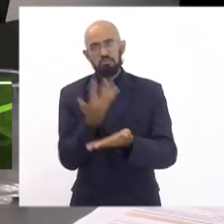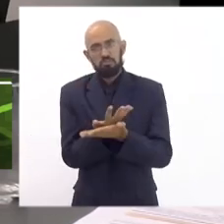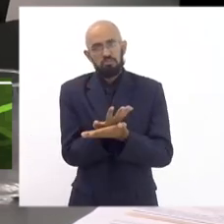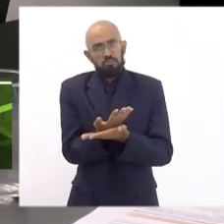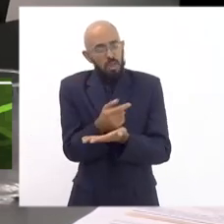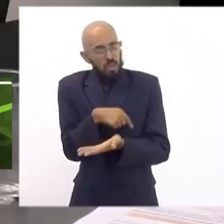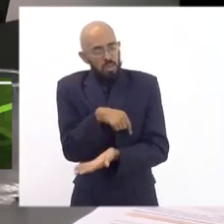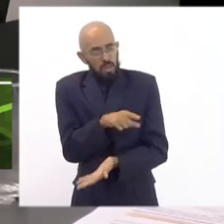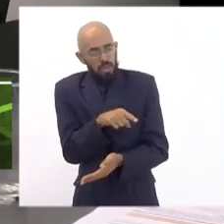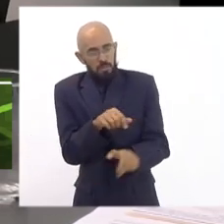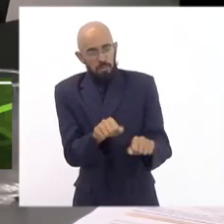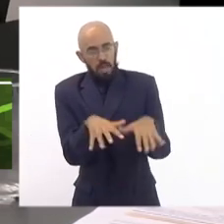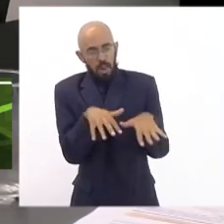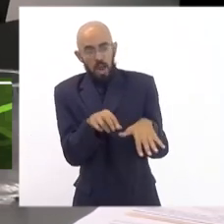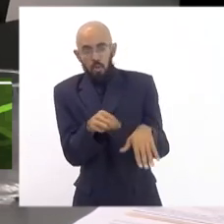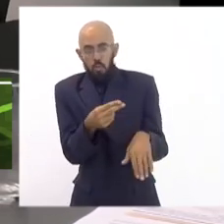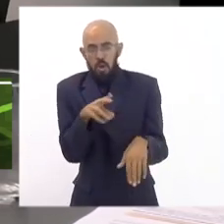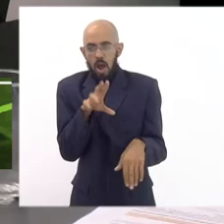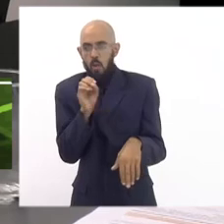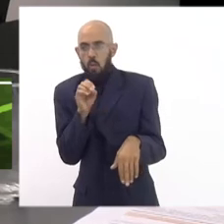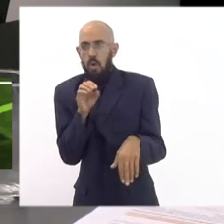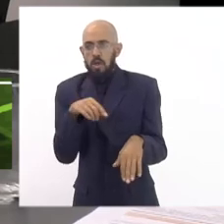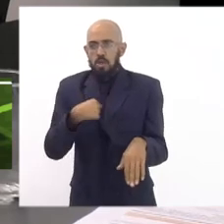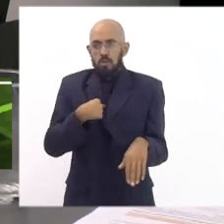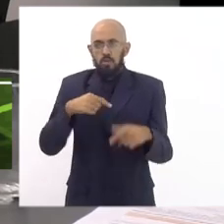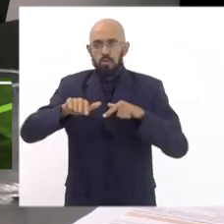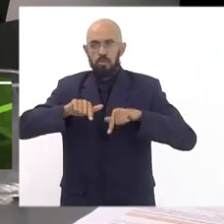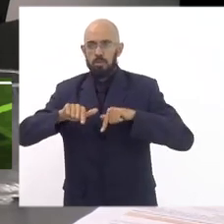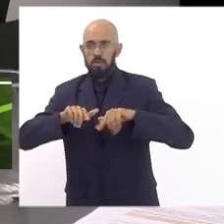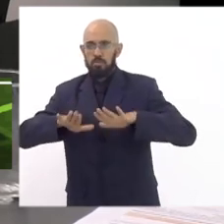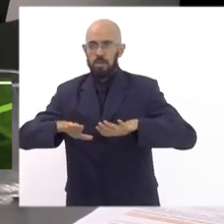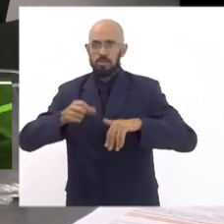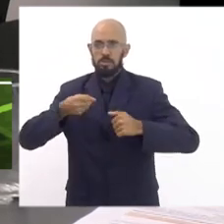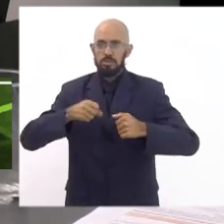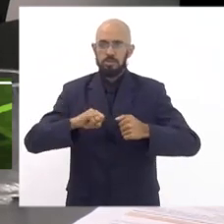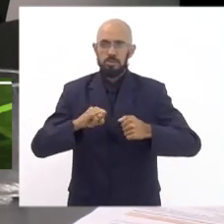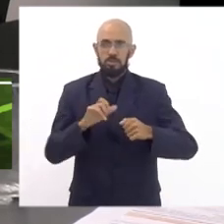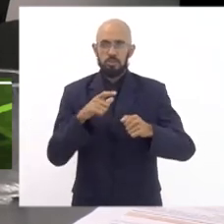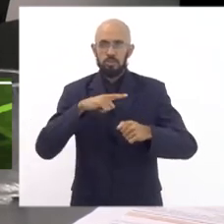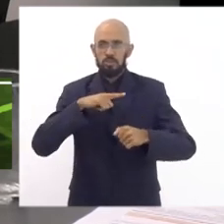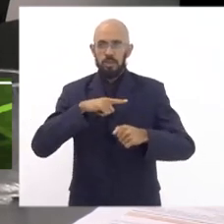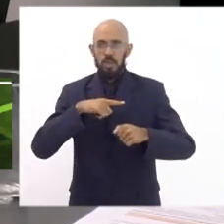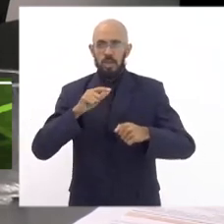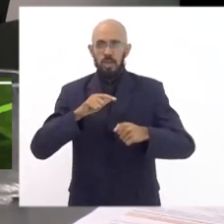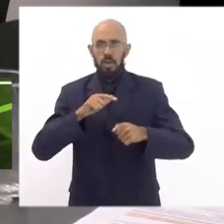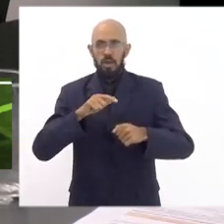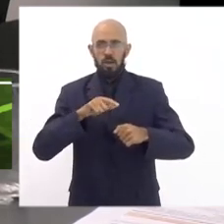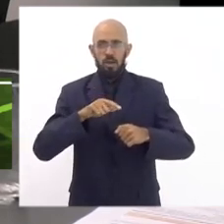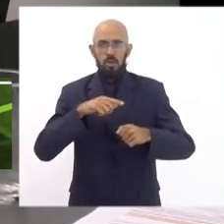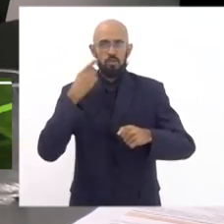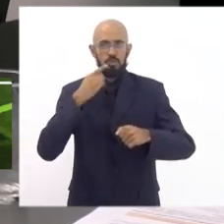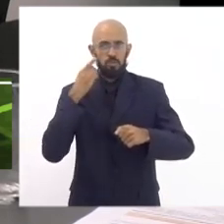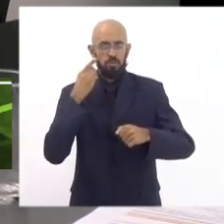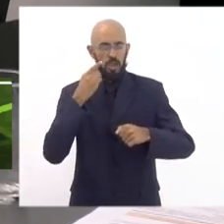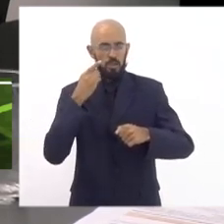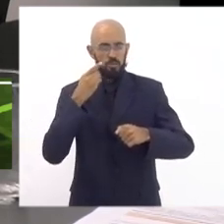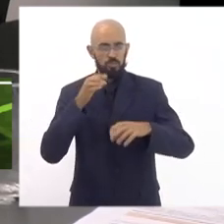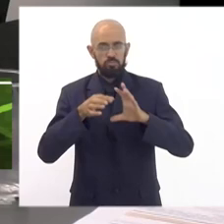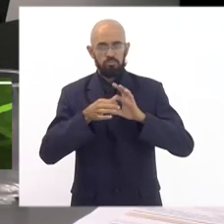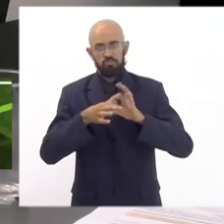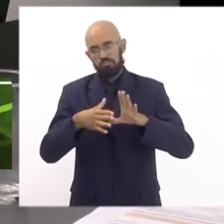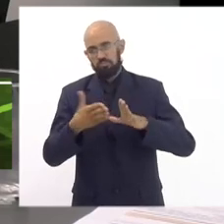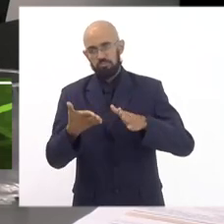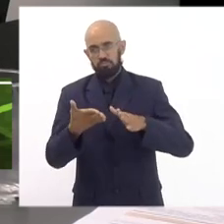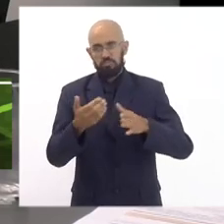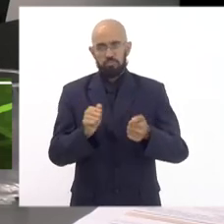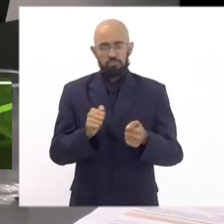plenário ou não, e eu tenho trabalhado nesse sentido. Então, se tiver alguém com disponibilidade de aparecer, oferecer um